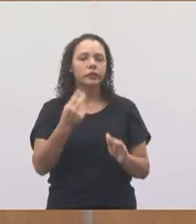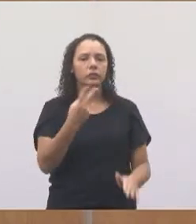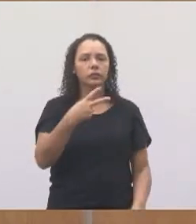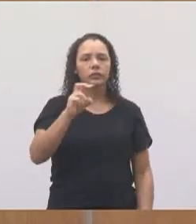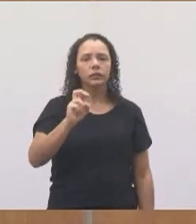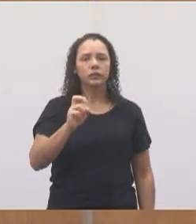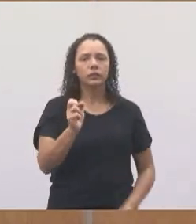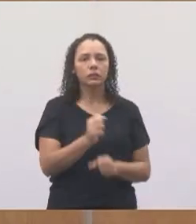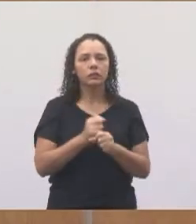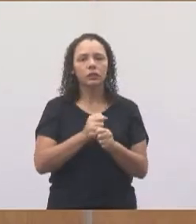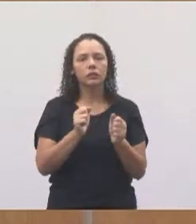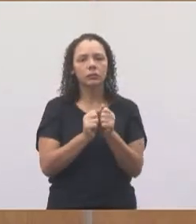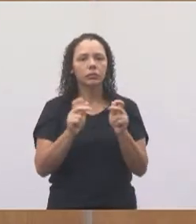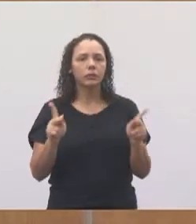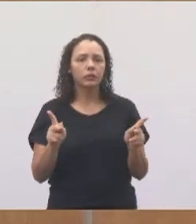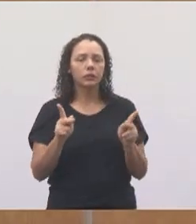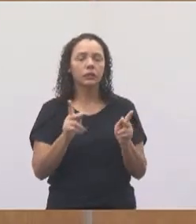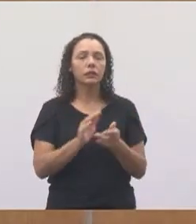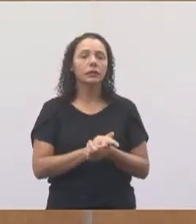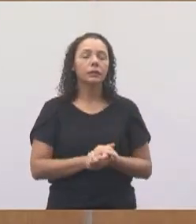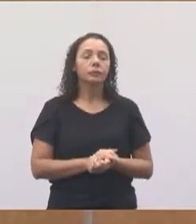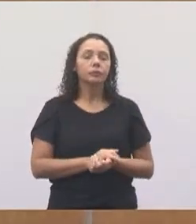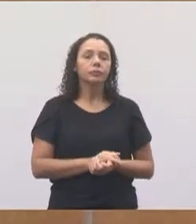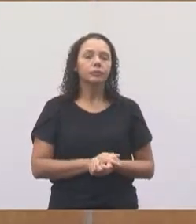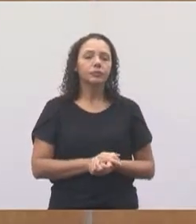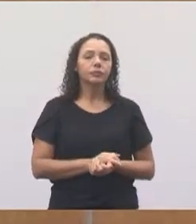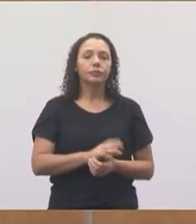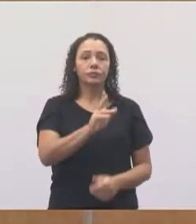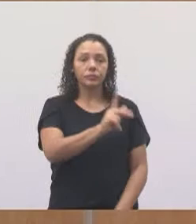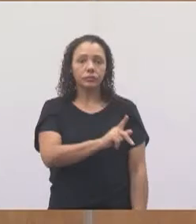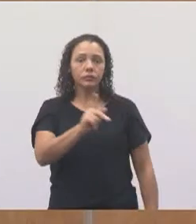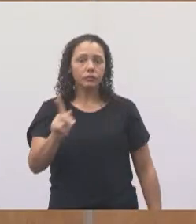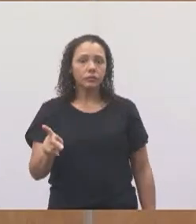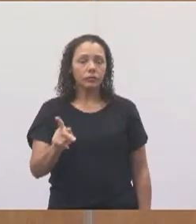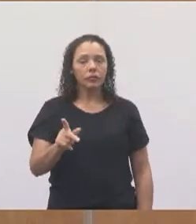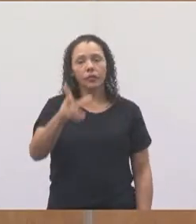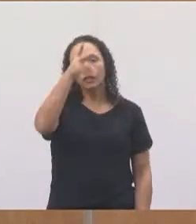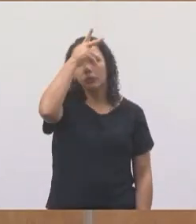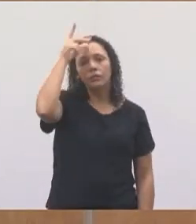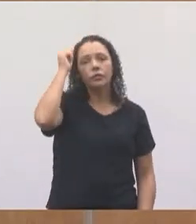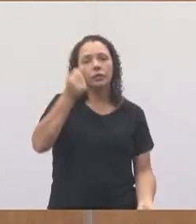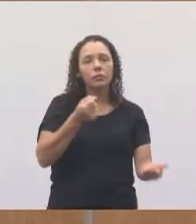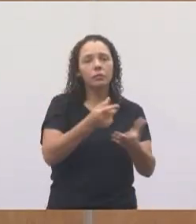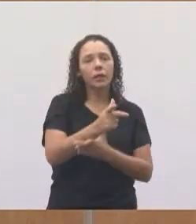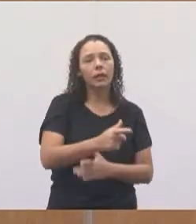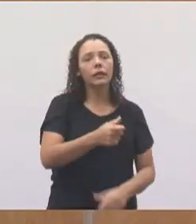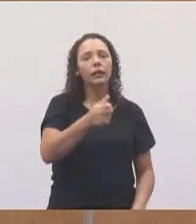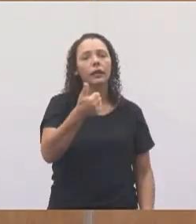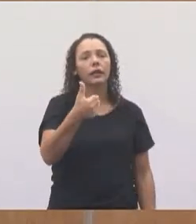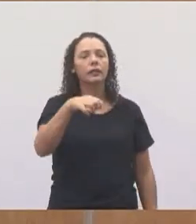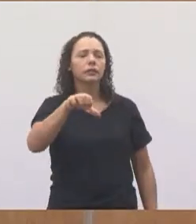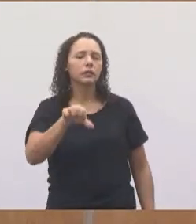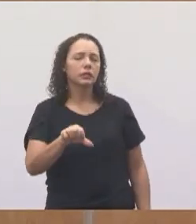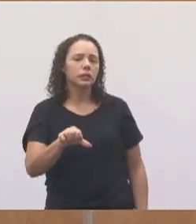torno de 16%, contudo, para os professores, a Prefeitura paga